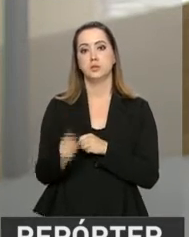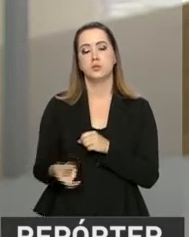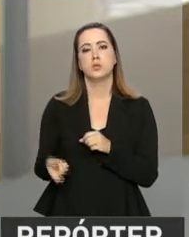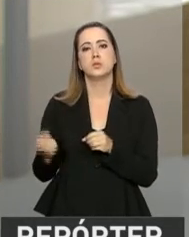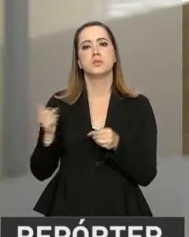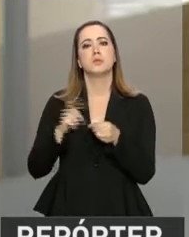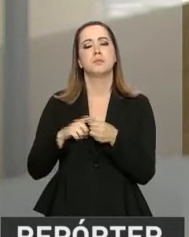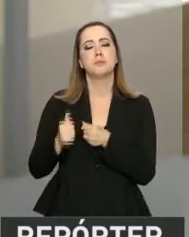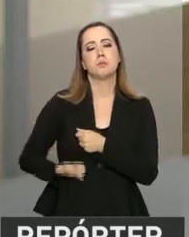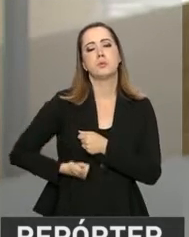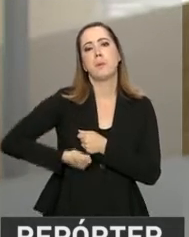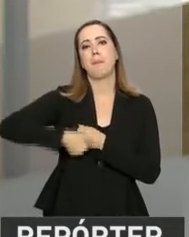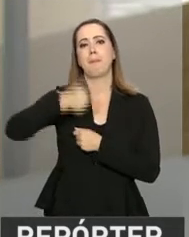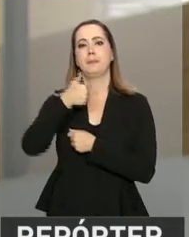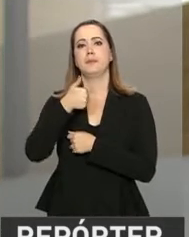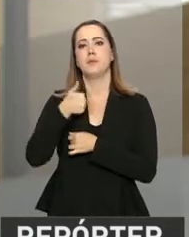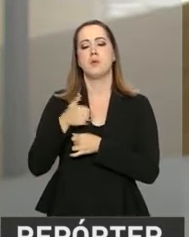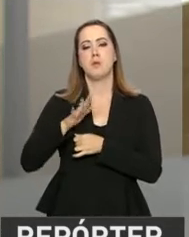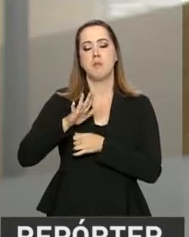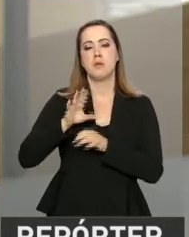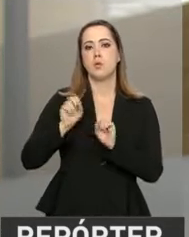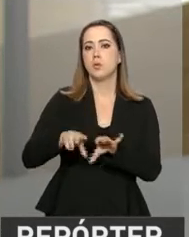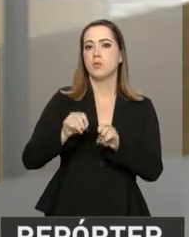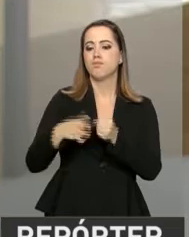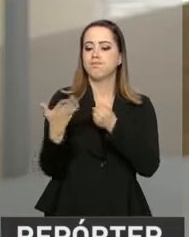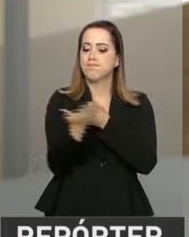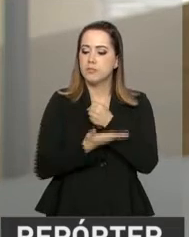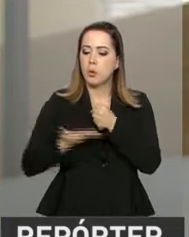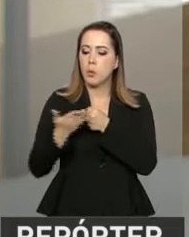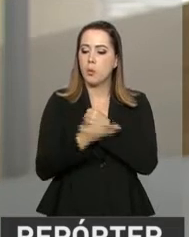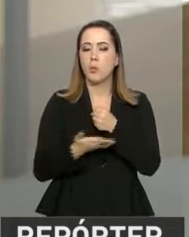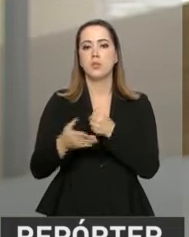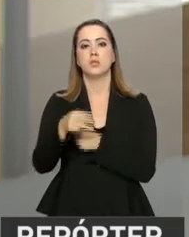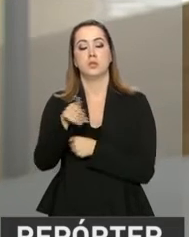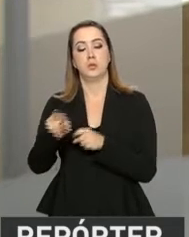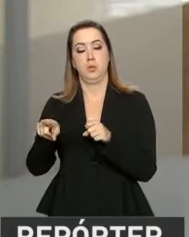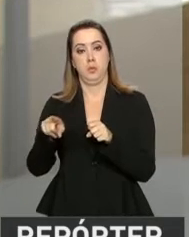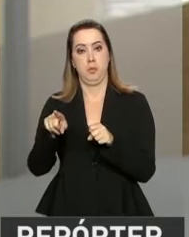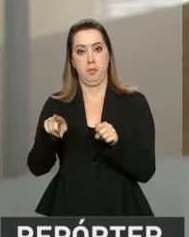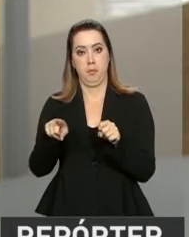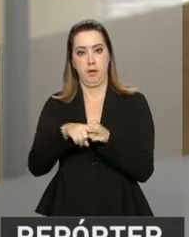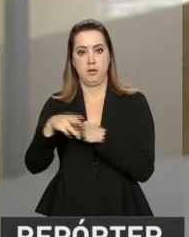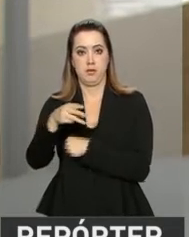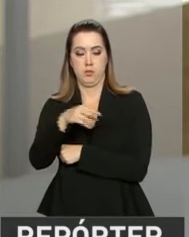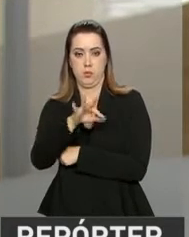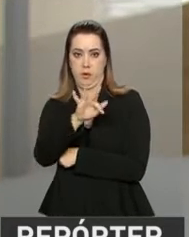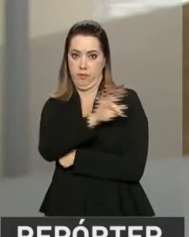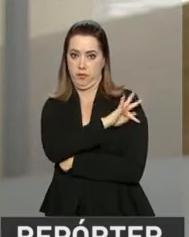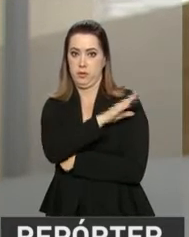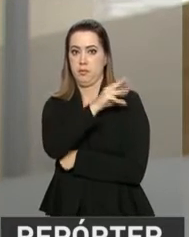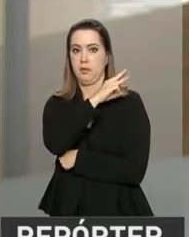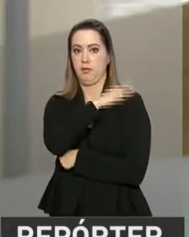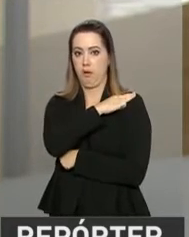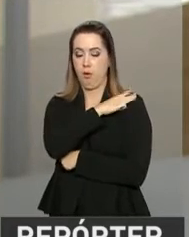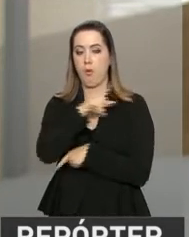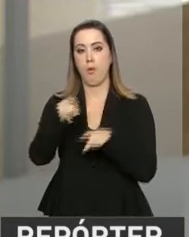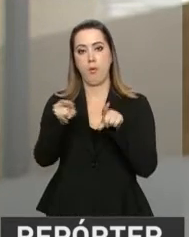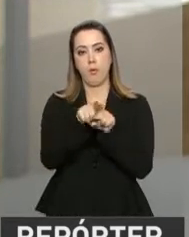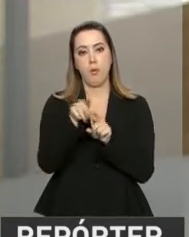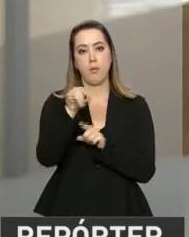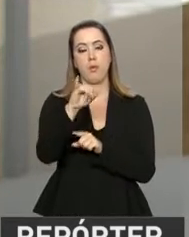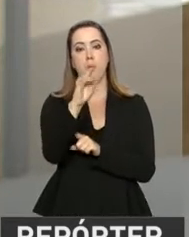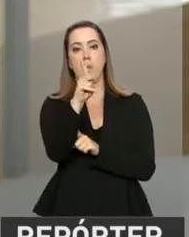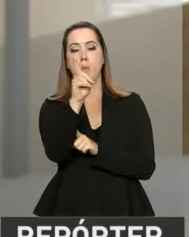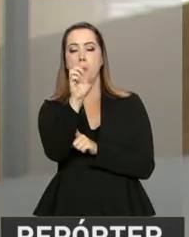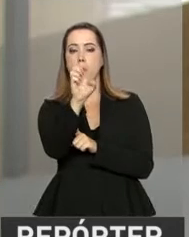recuperar a qualidade do ensino básico que envolve aí eu Ensino Fundamental e Médio o presidente temer lembrou do Ideb o índice de desenvolvimento